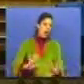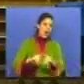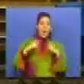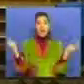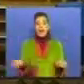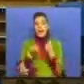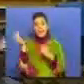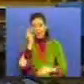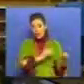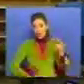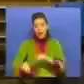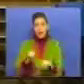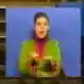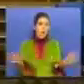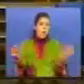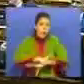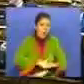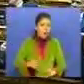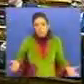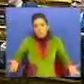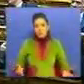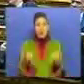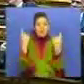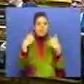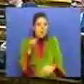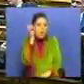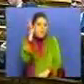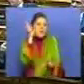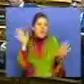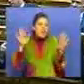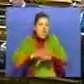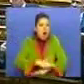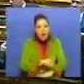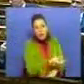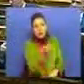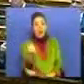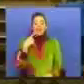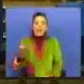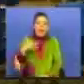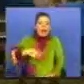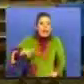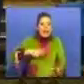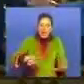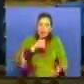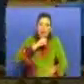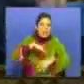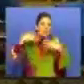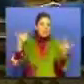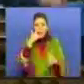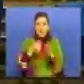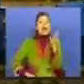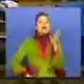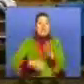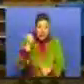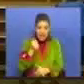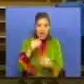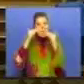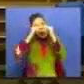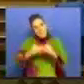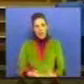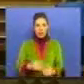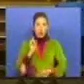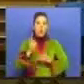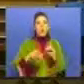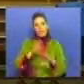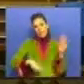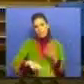campanha eleitoral é uma artimanha. É preciso manhosos que digam o que quer que seja para ganhar, menos aquilo